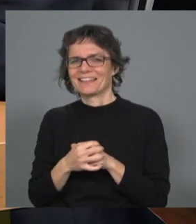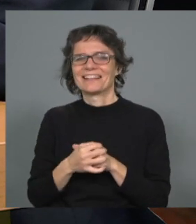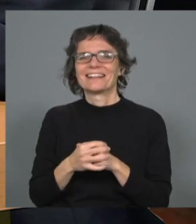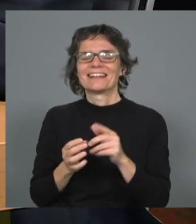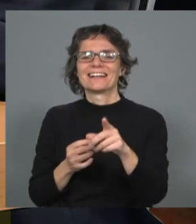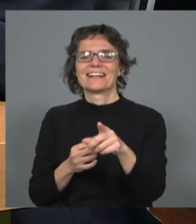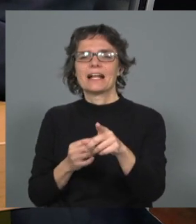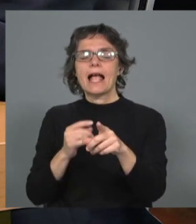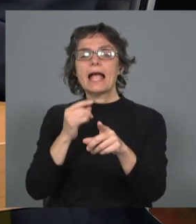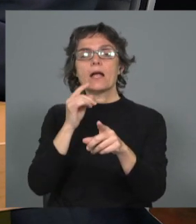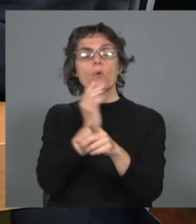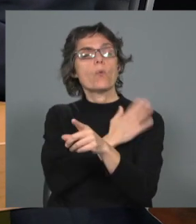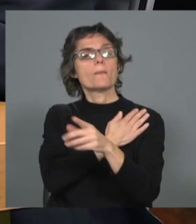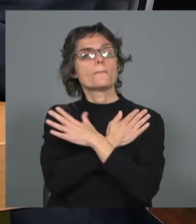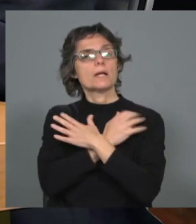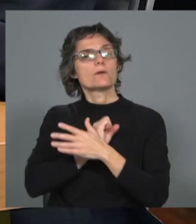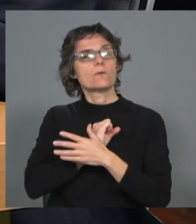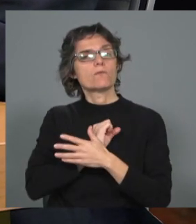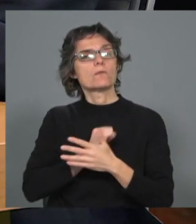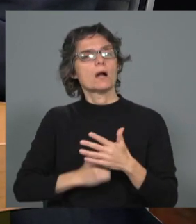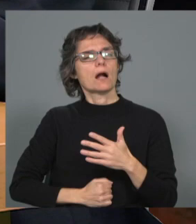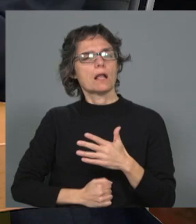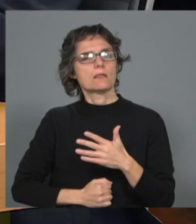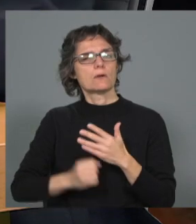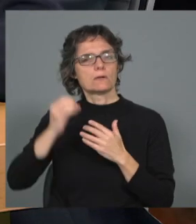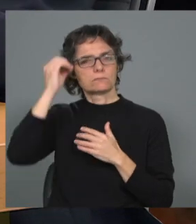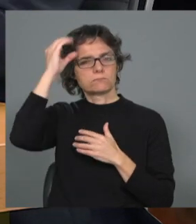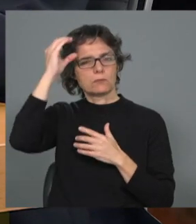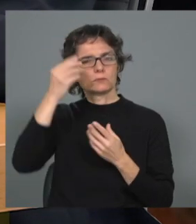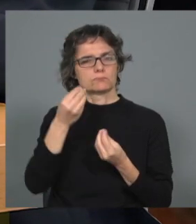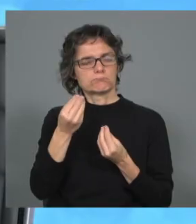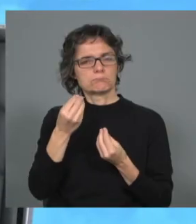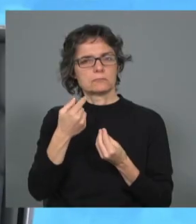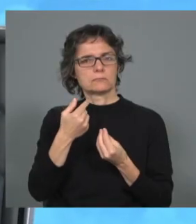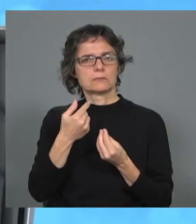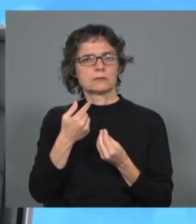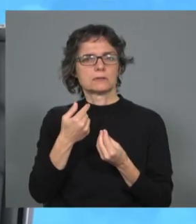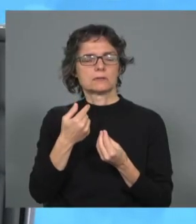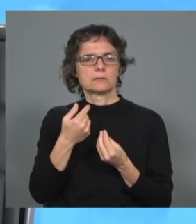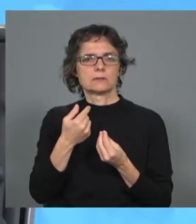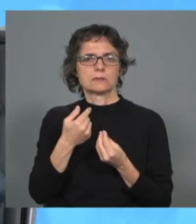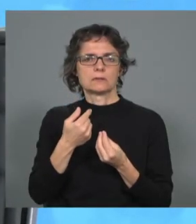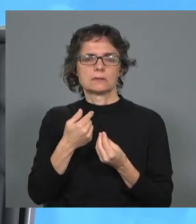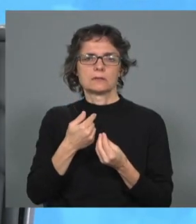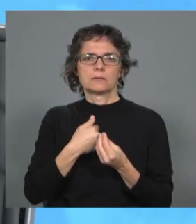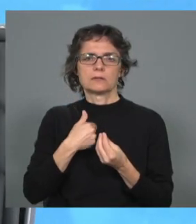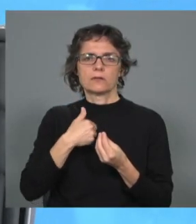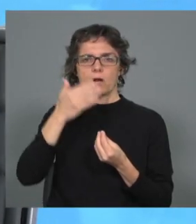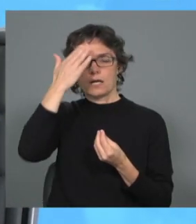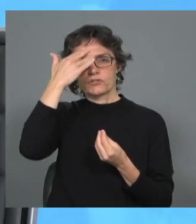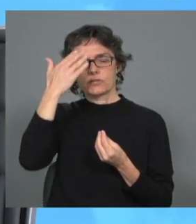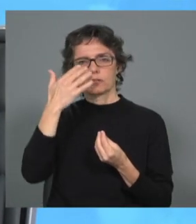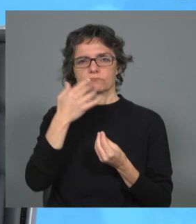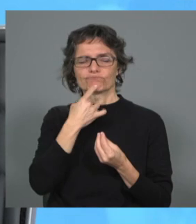inteligente, e que eu achava estranho como é que uma pessoa tão inteligente podia estar envolvida numa carneirada, como eu pensava que a coisa